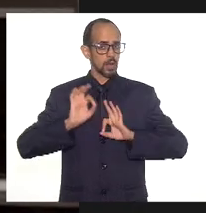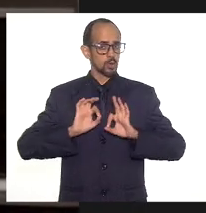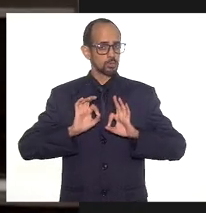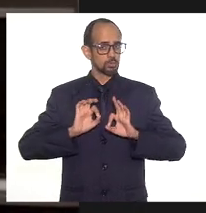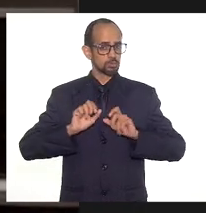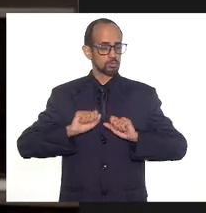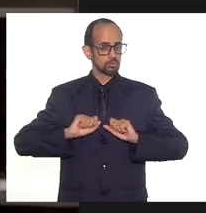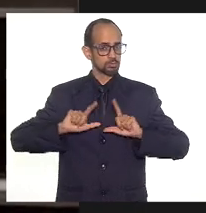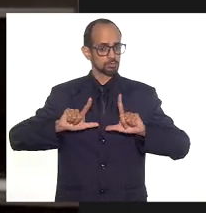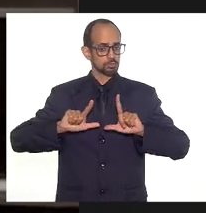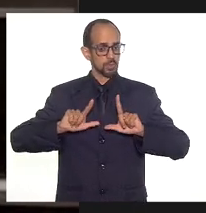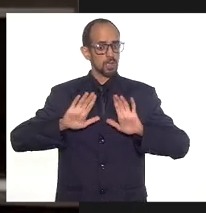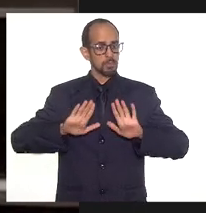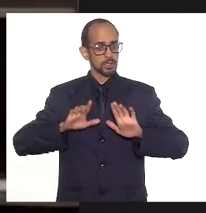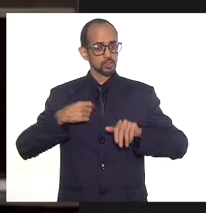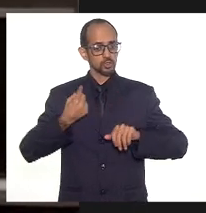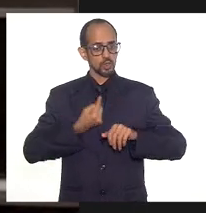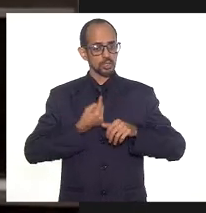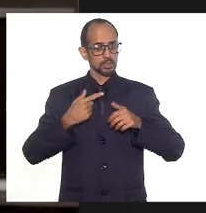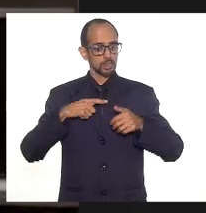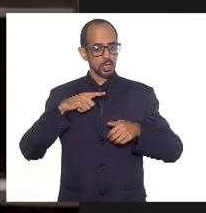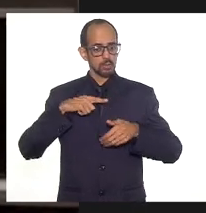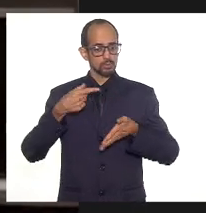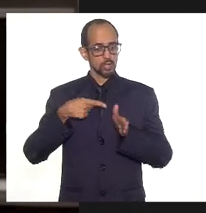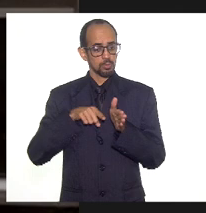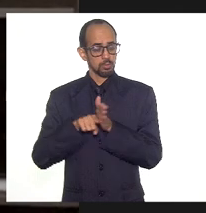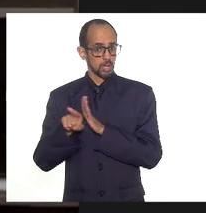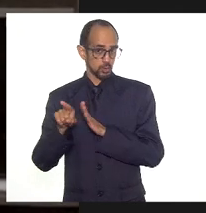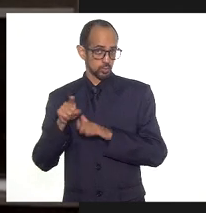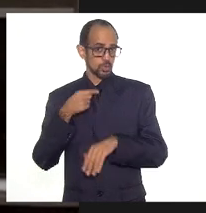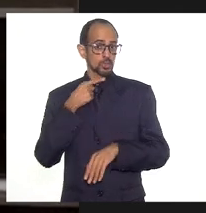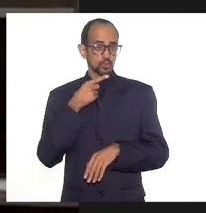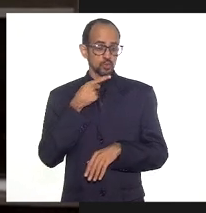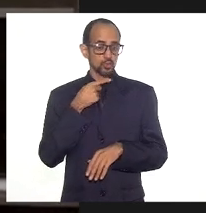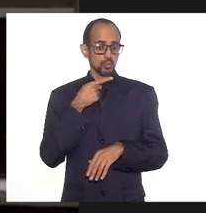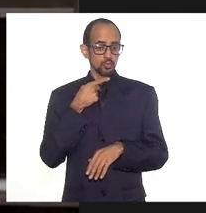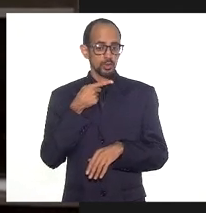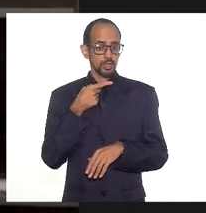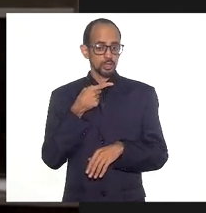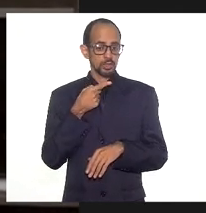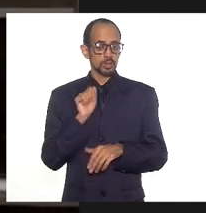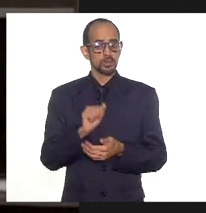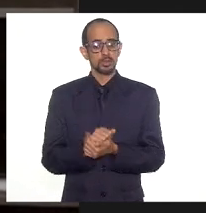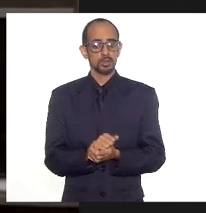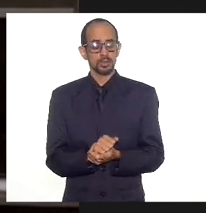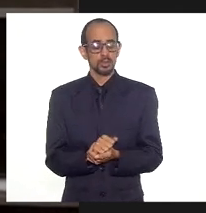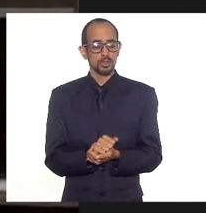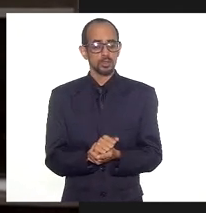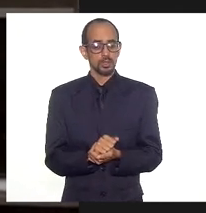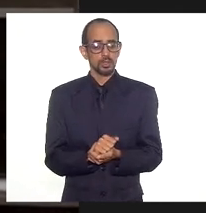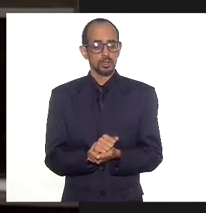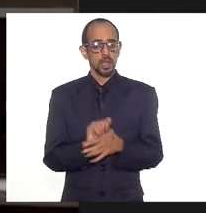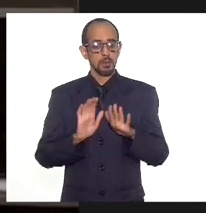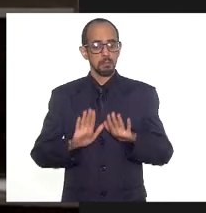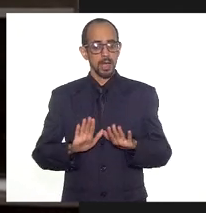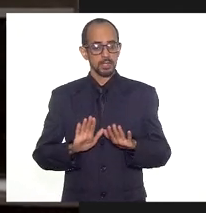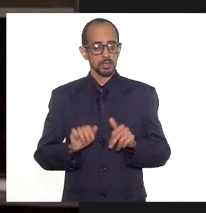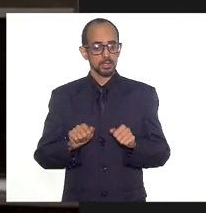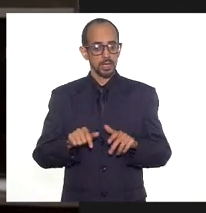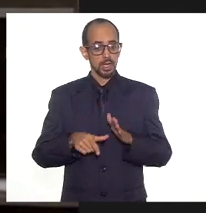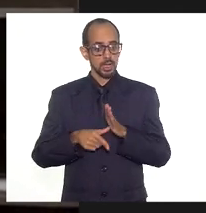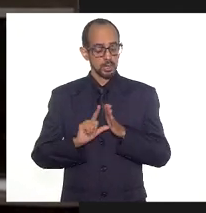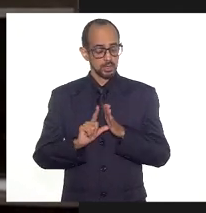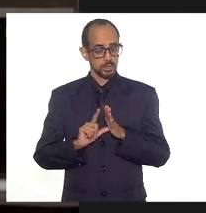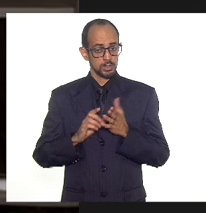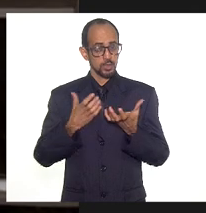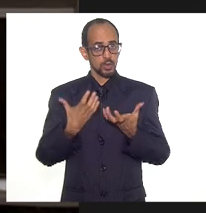algumas perguntas também, né, a dirigir aos senhores, mas antes eu